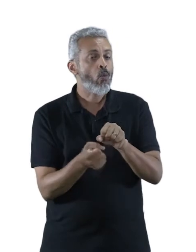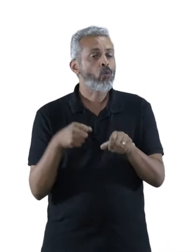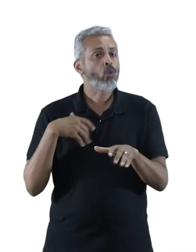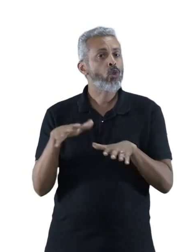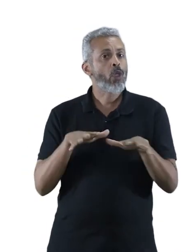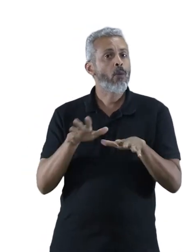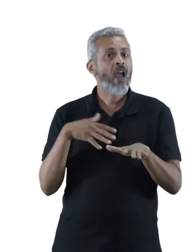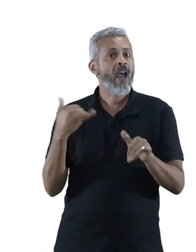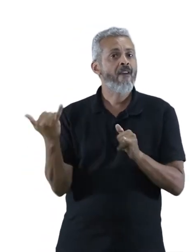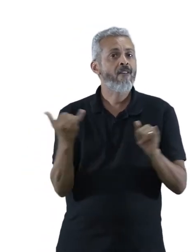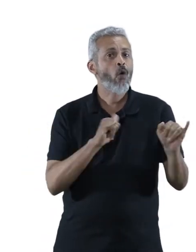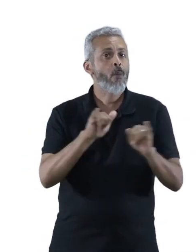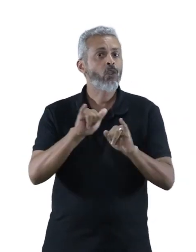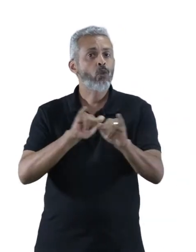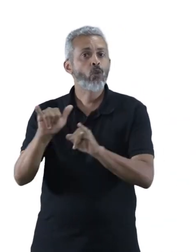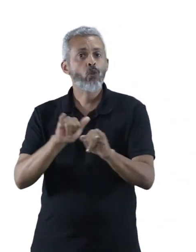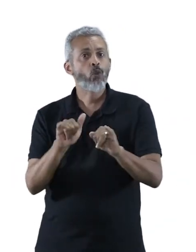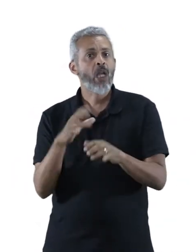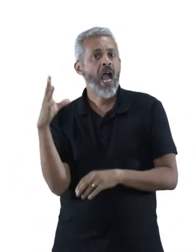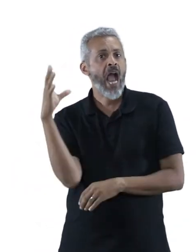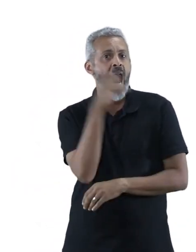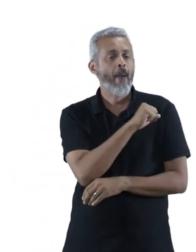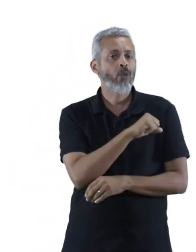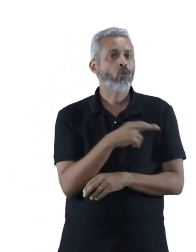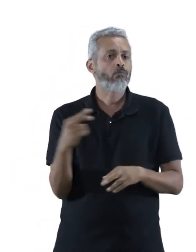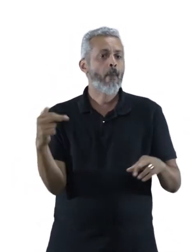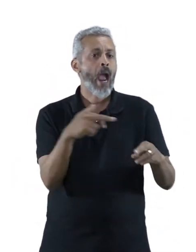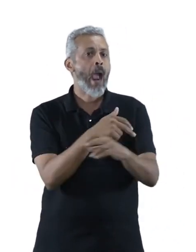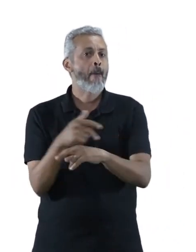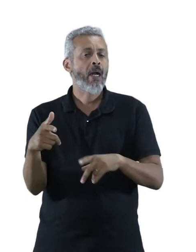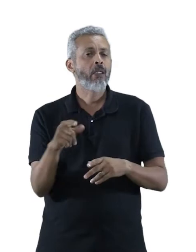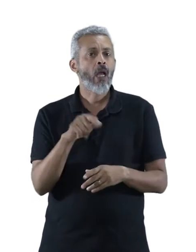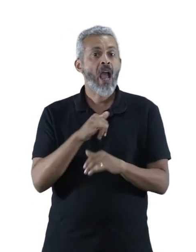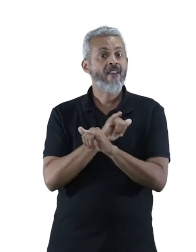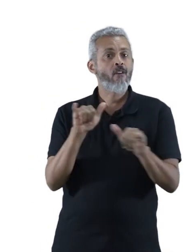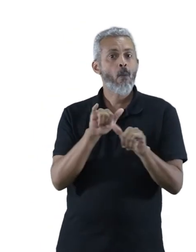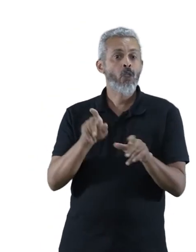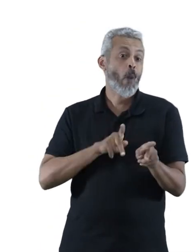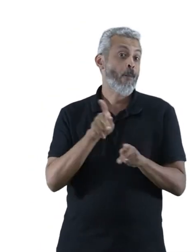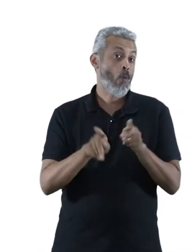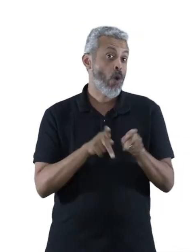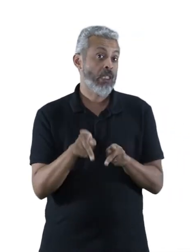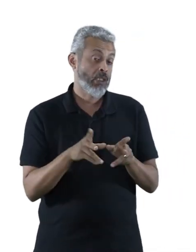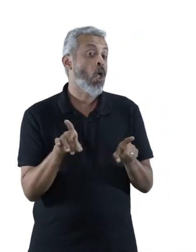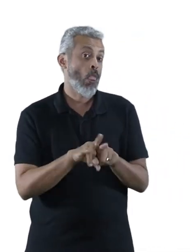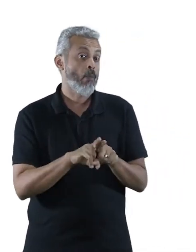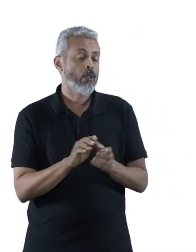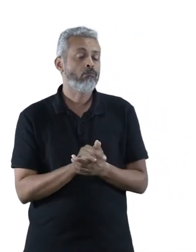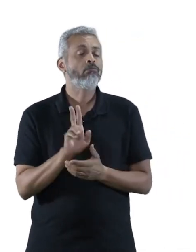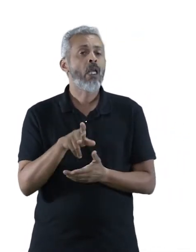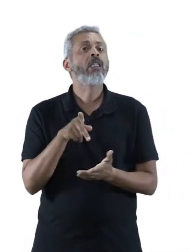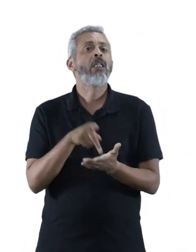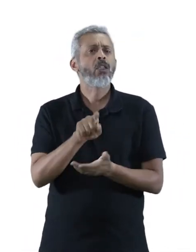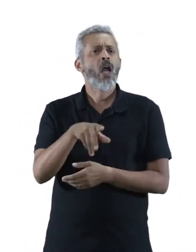certamente as informações circularam muito mais rápido. Não só informações, mas população. Porque